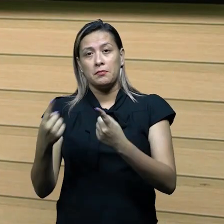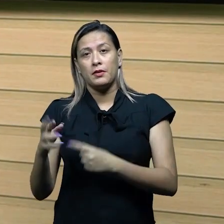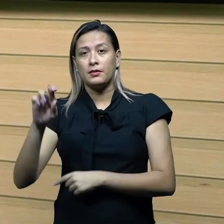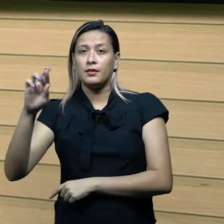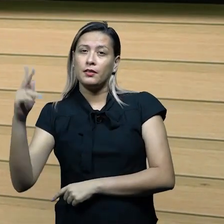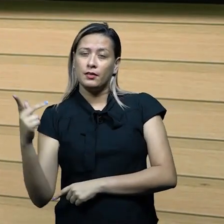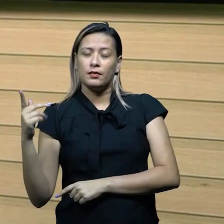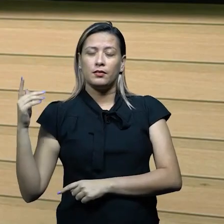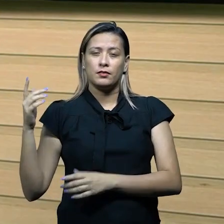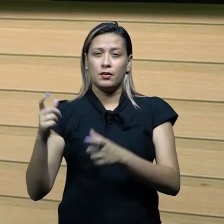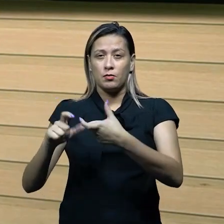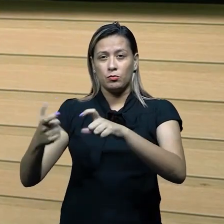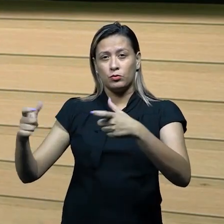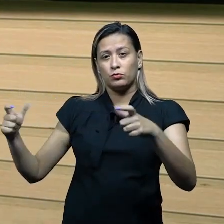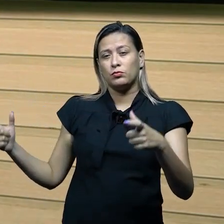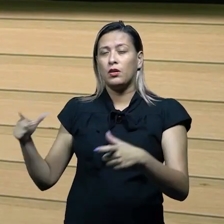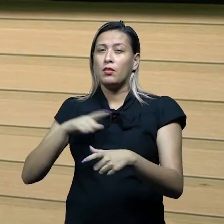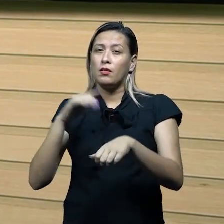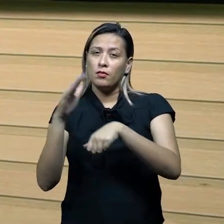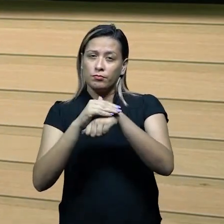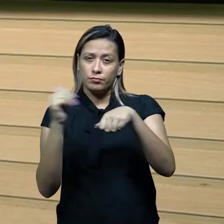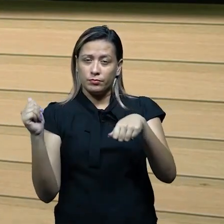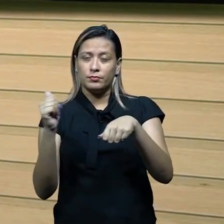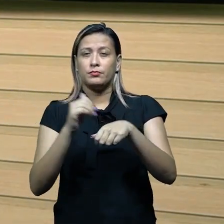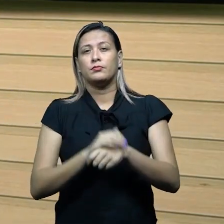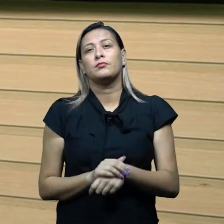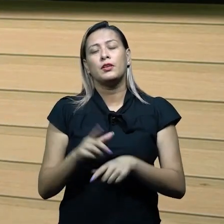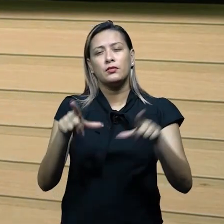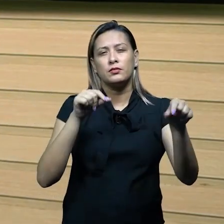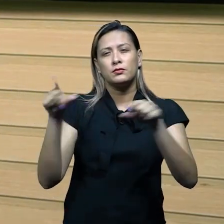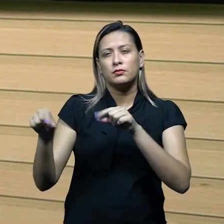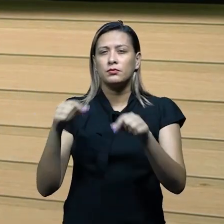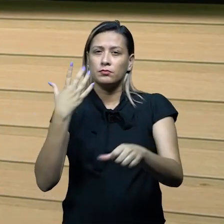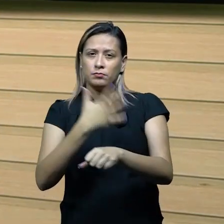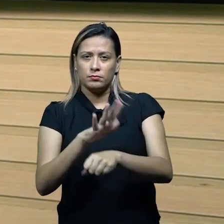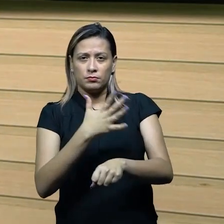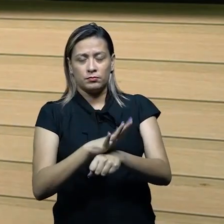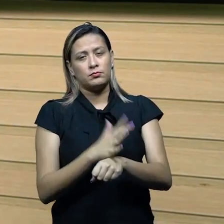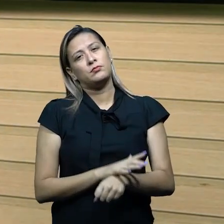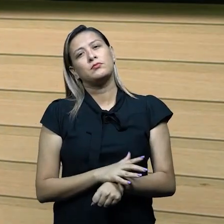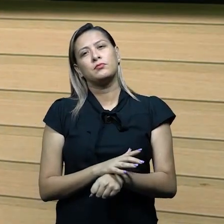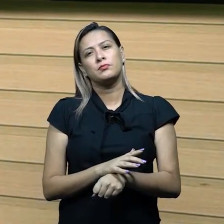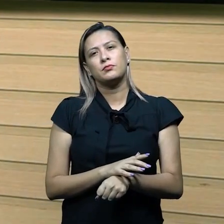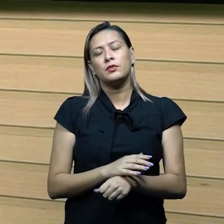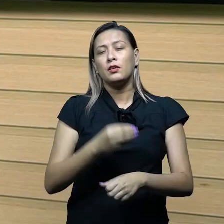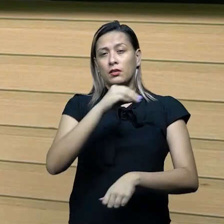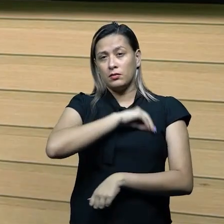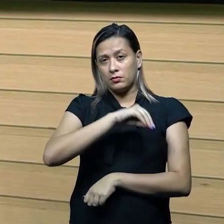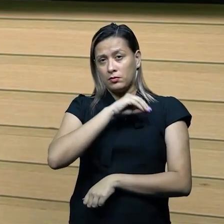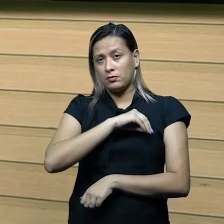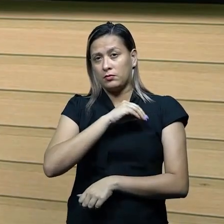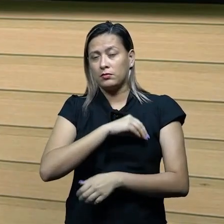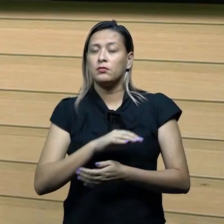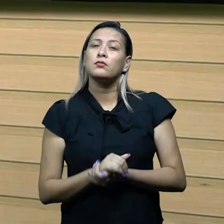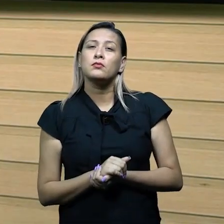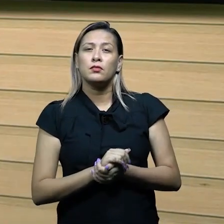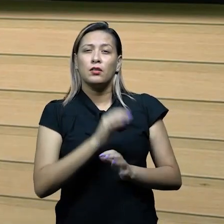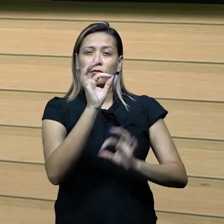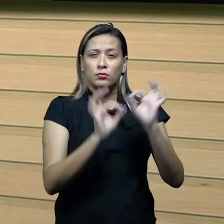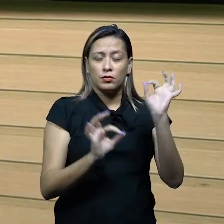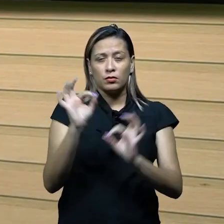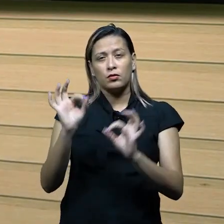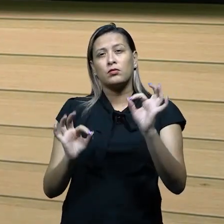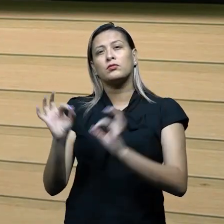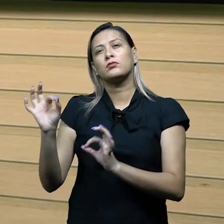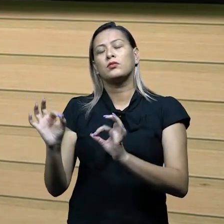mais ampla. Envolve recrutamento, seleção, treinamento, plano de cargos e salário, definição da